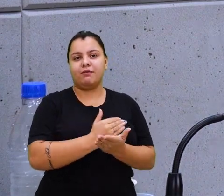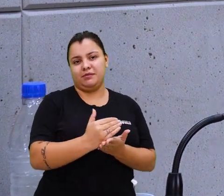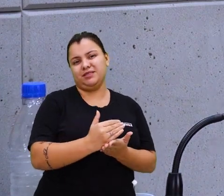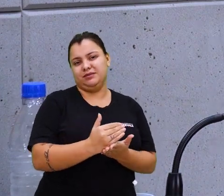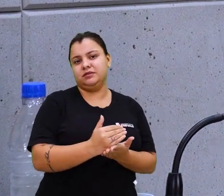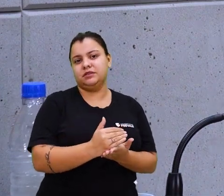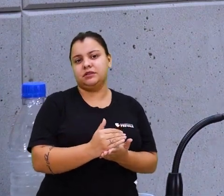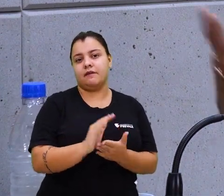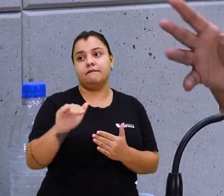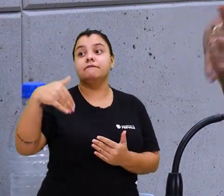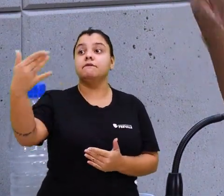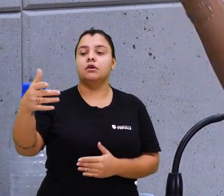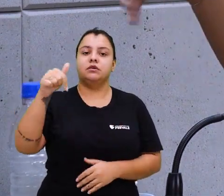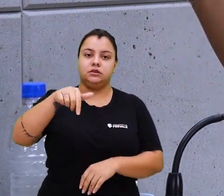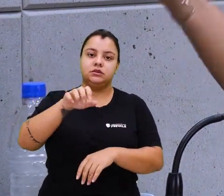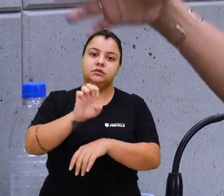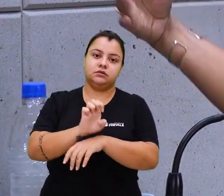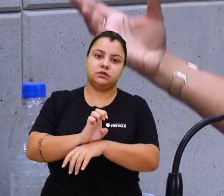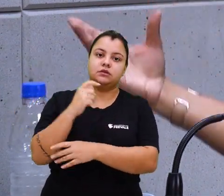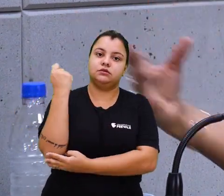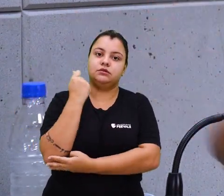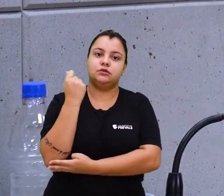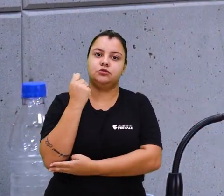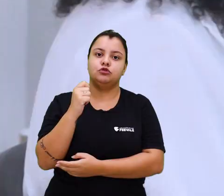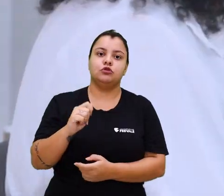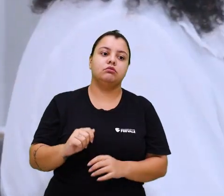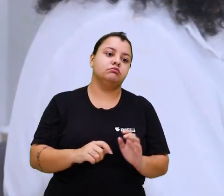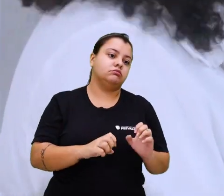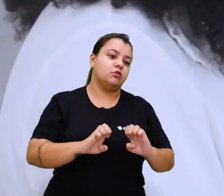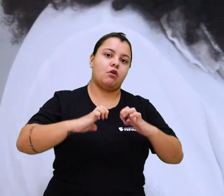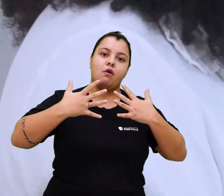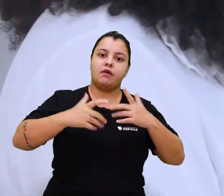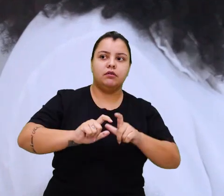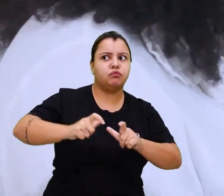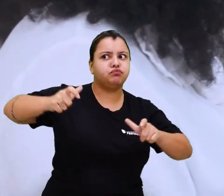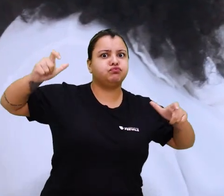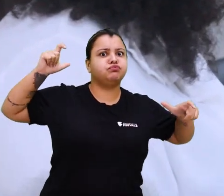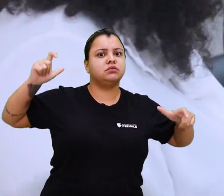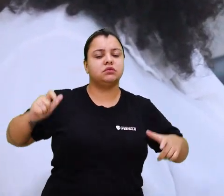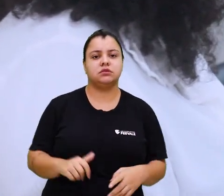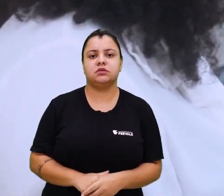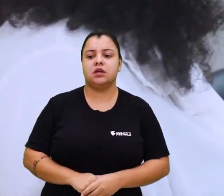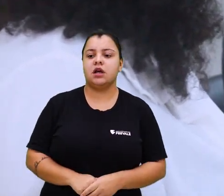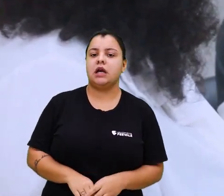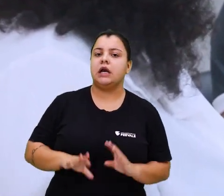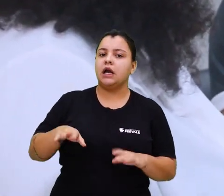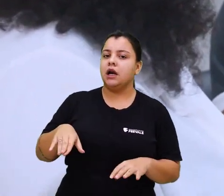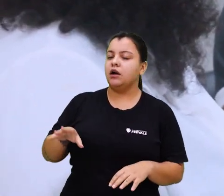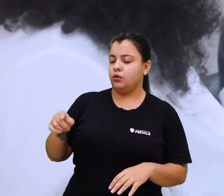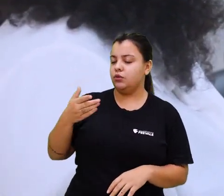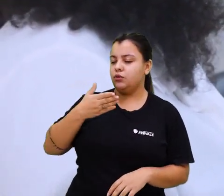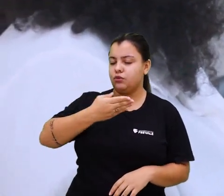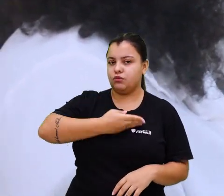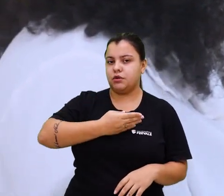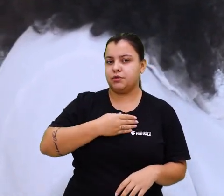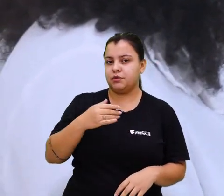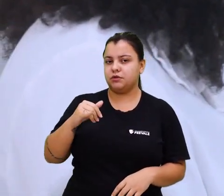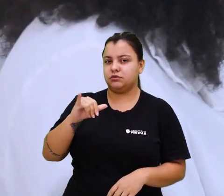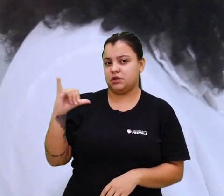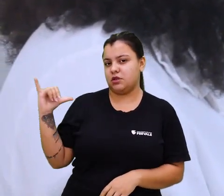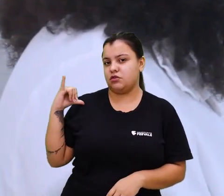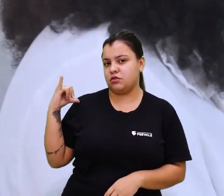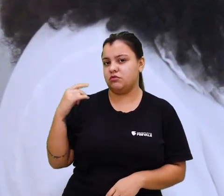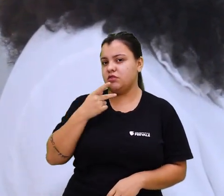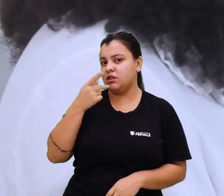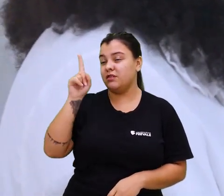fora daqui do Rio Grande do Sul o evento é bem maior né s pessas vem comig hoje aí ele é do Rio de Janeiro EZ que lá